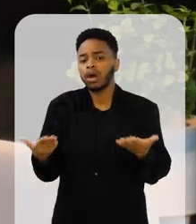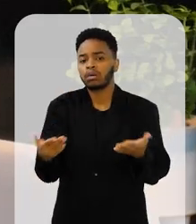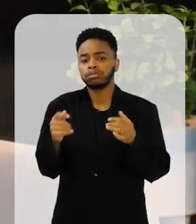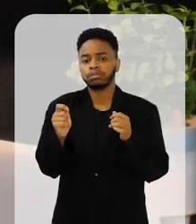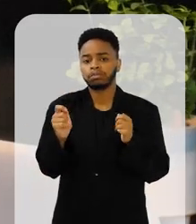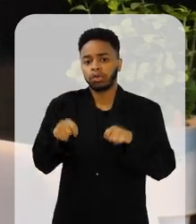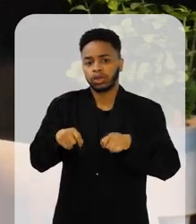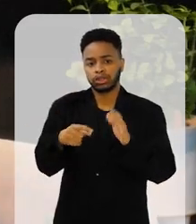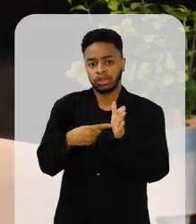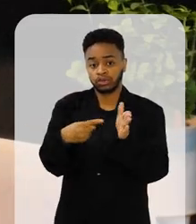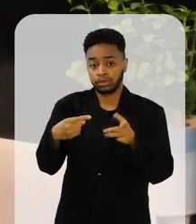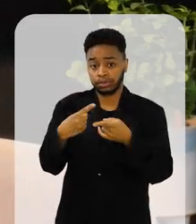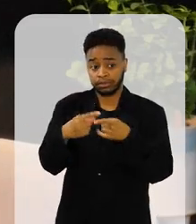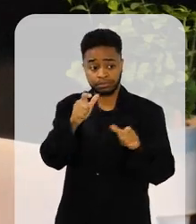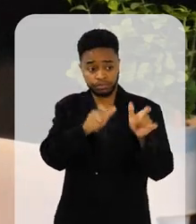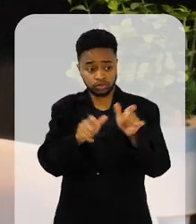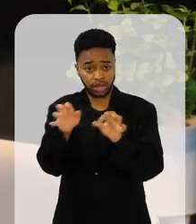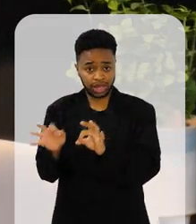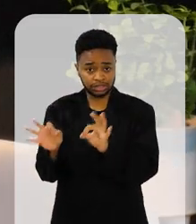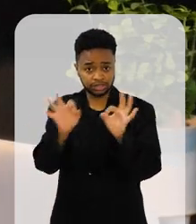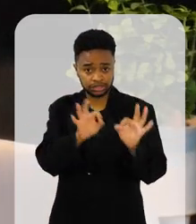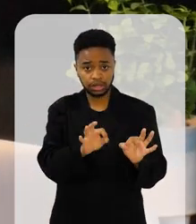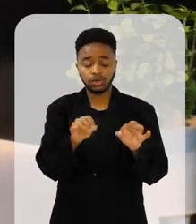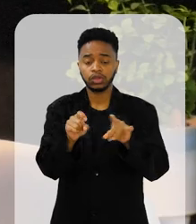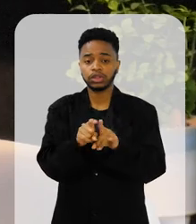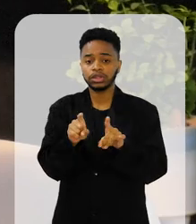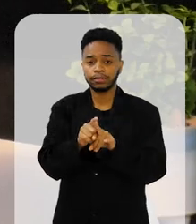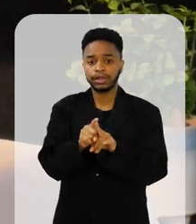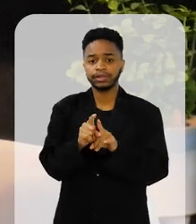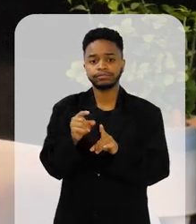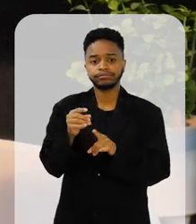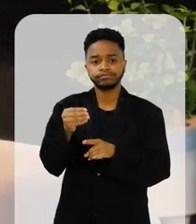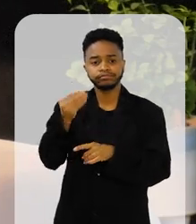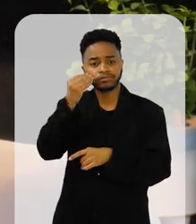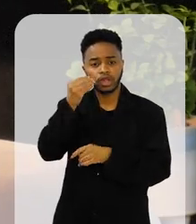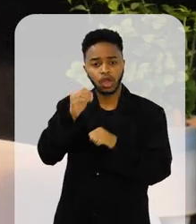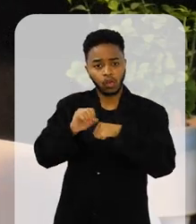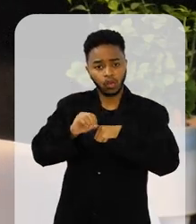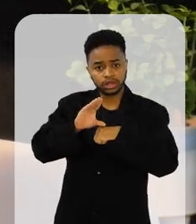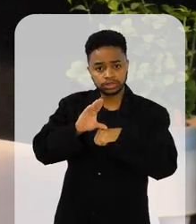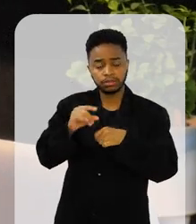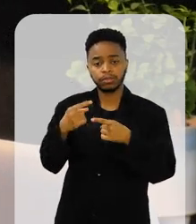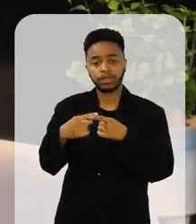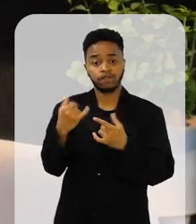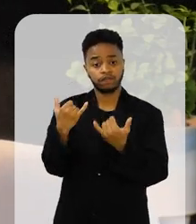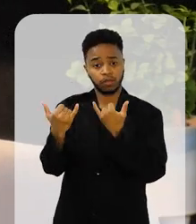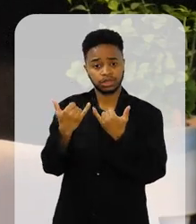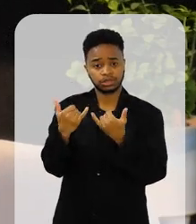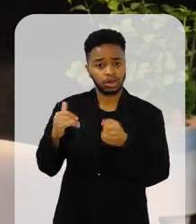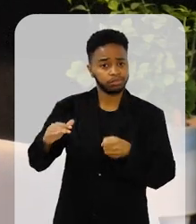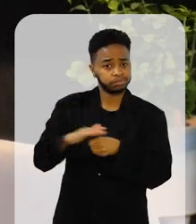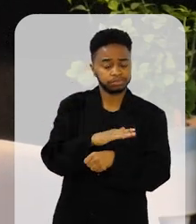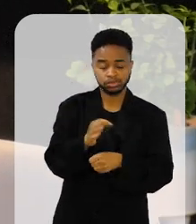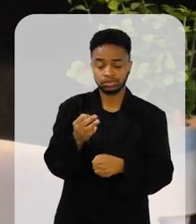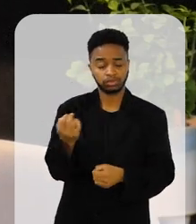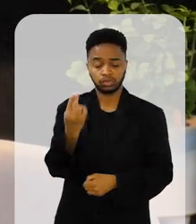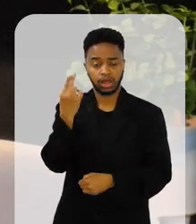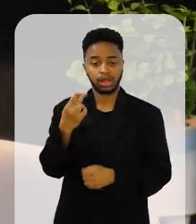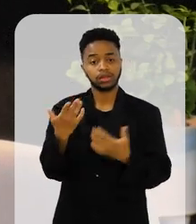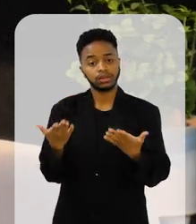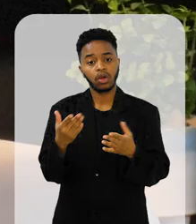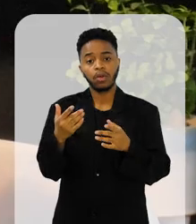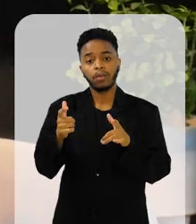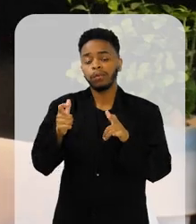vocês indicariam para quem está nos assistindo? Até mesmo para ter mais conhecimento, porque sim, informação nunca é demais. Aonde